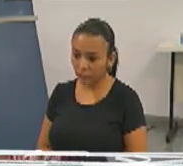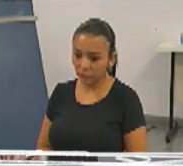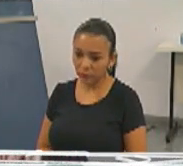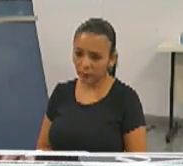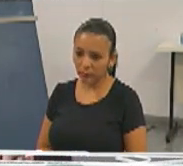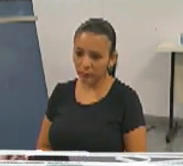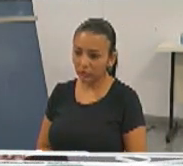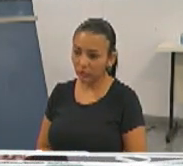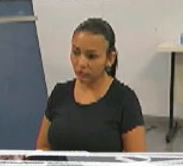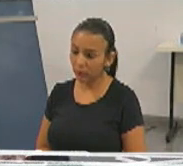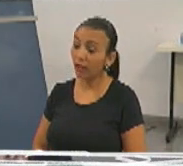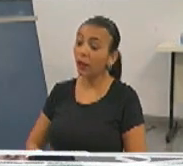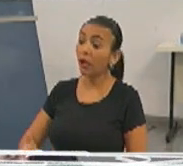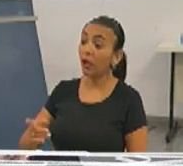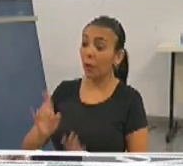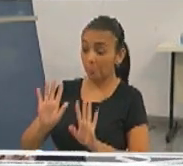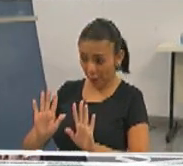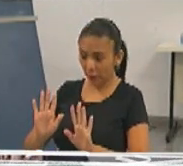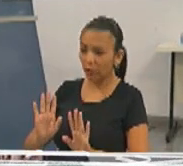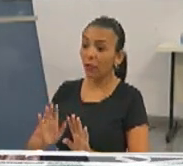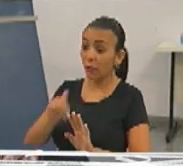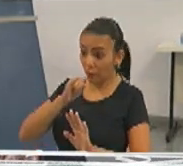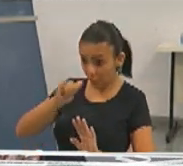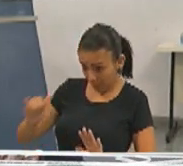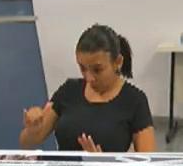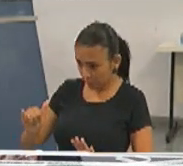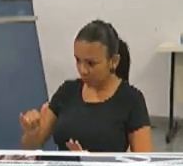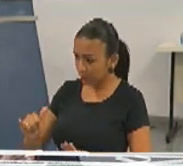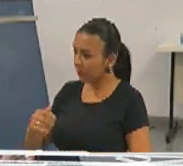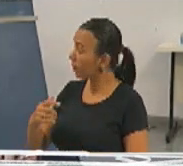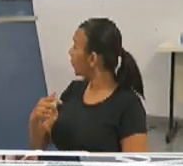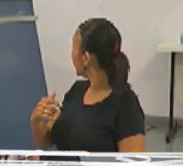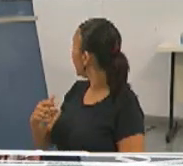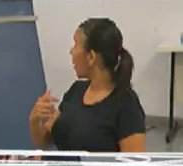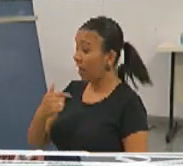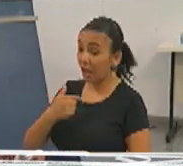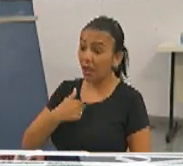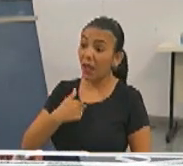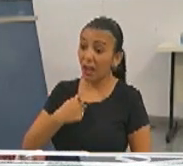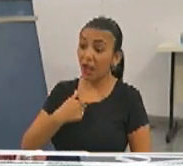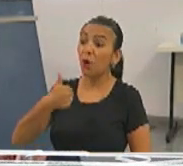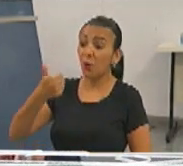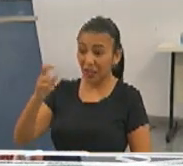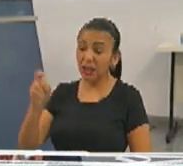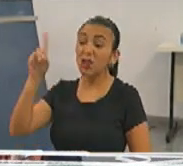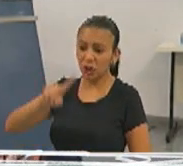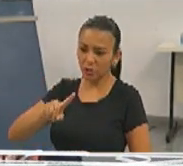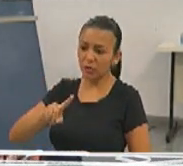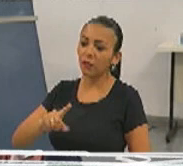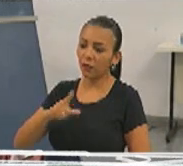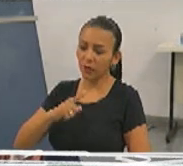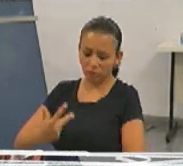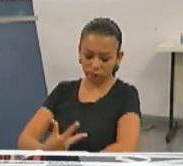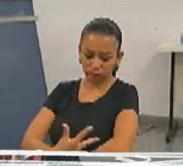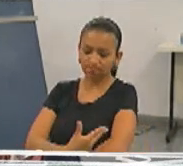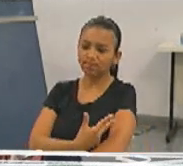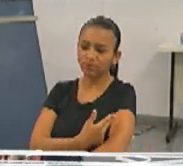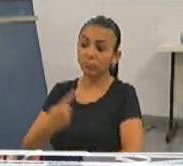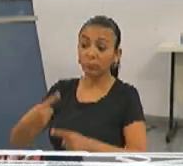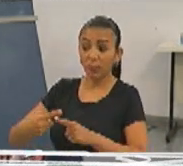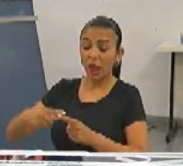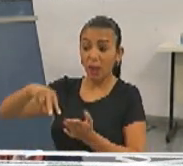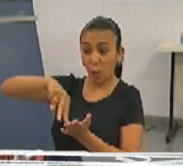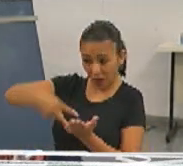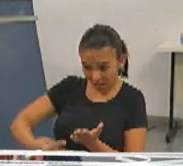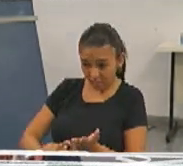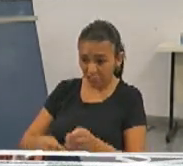Ah, só deixa eu fazer um adendo. Faz 15 dias que eu fiz uma operação, né, eu caí,